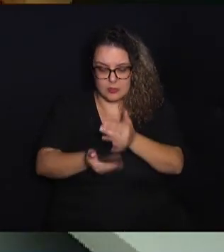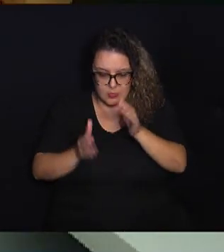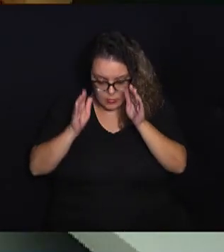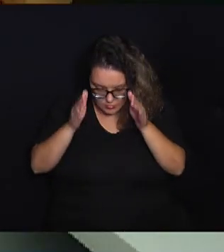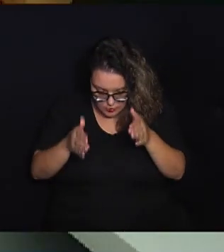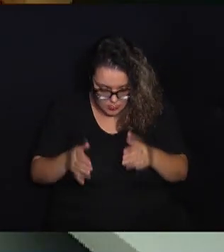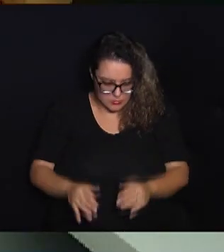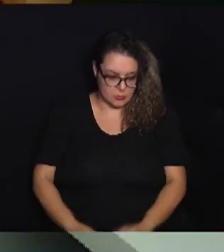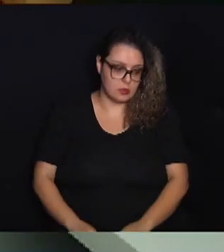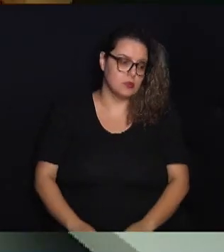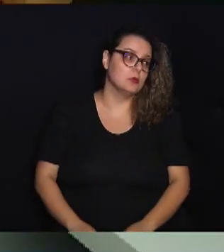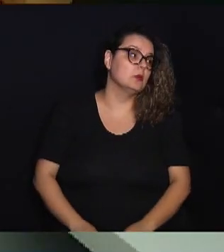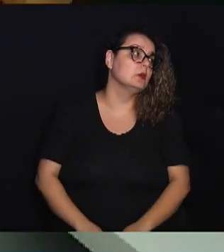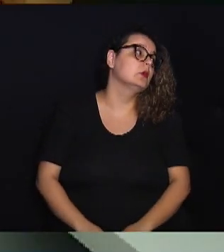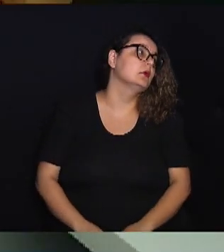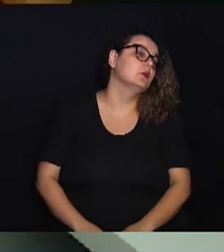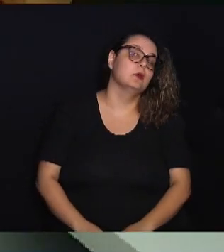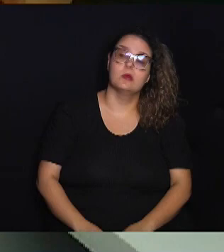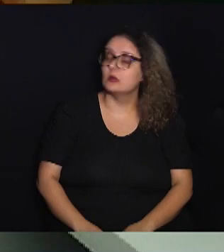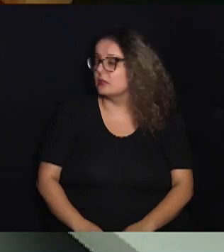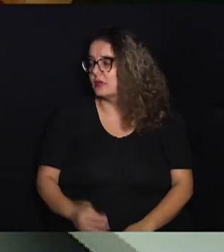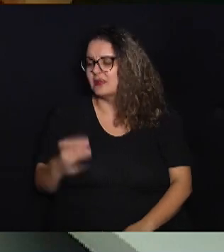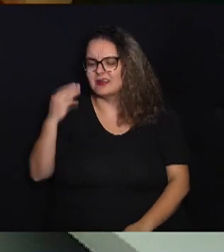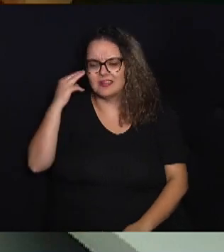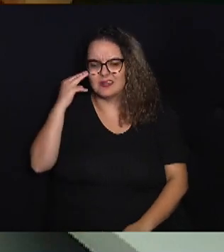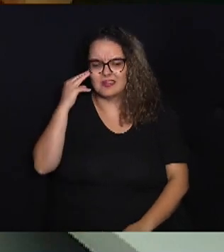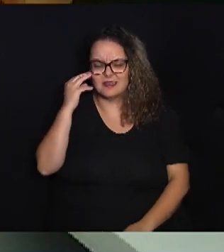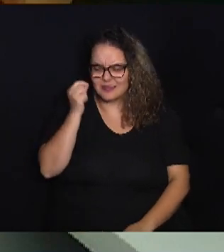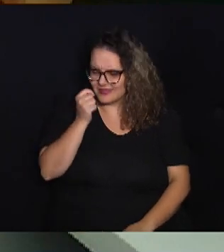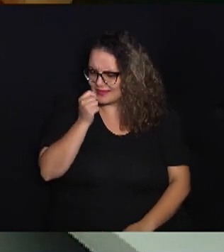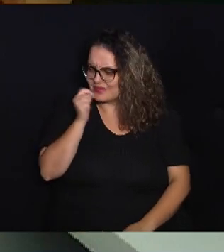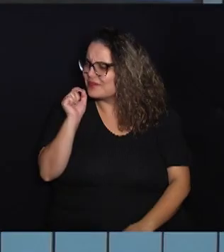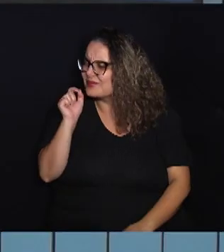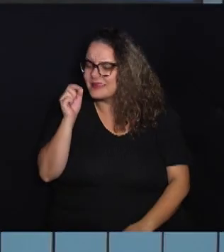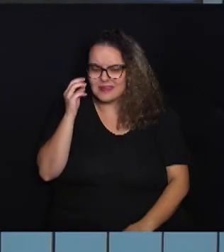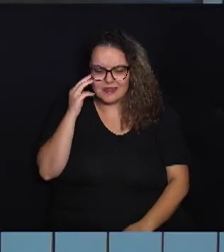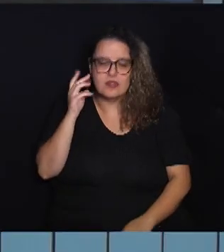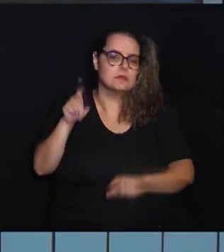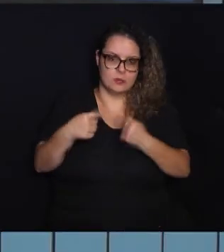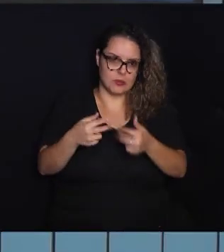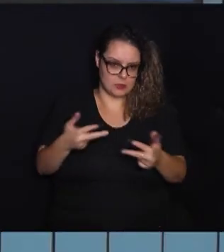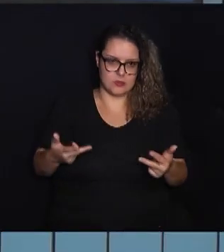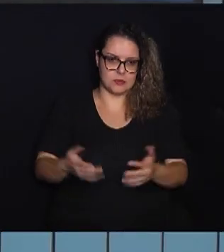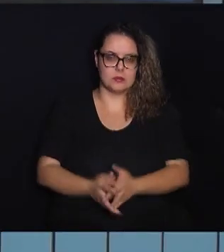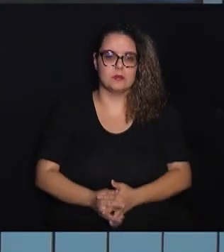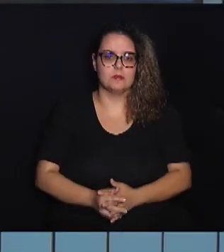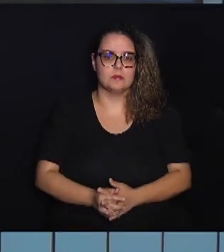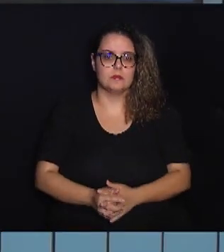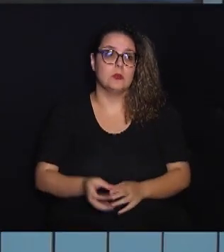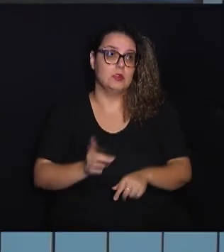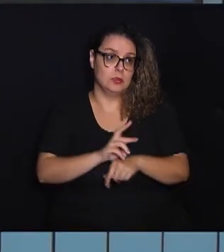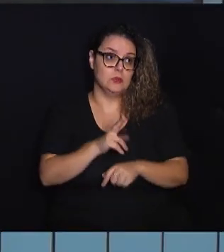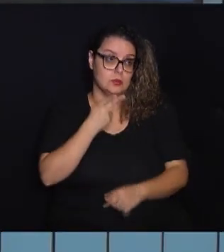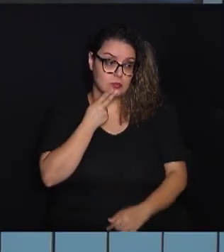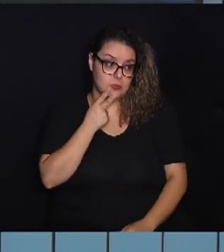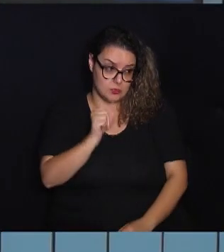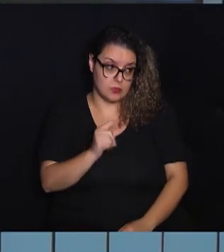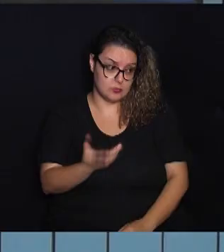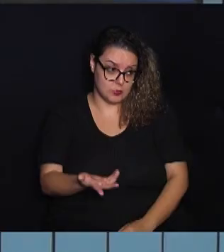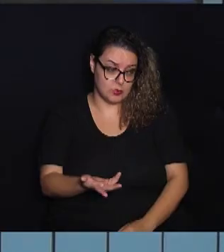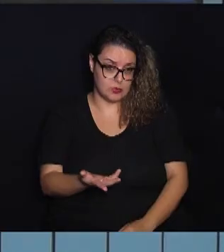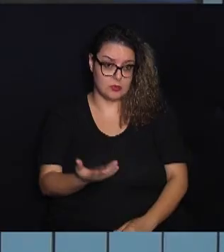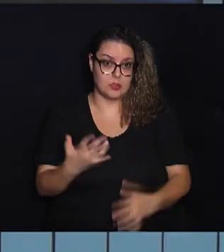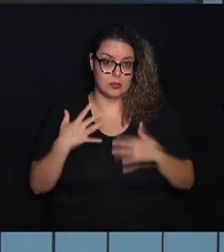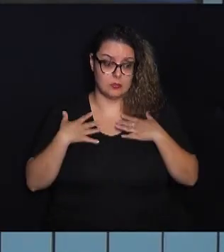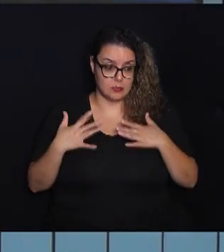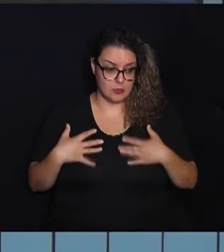de concentração, memória ruim, etc. Doutor, agora você falou um pouquinho, né, sobre essa parte